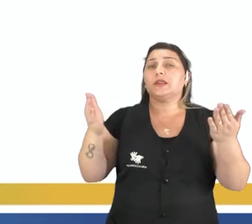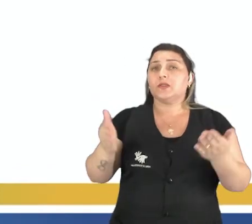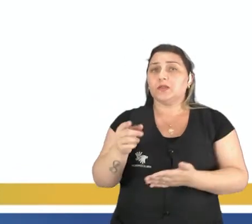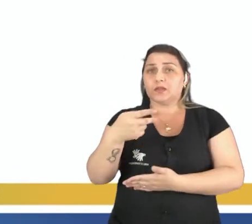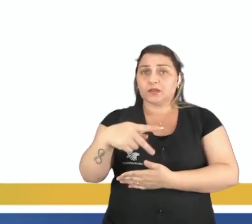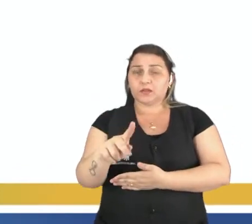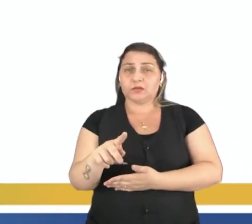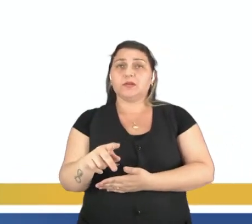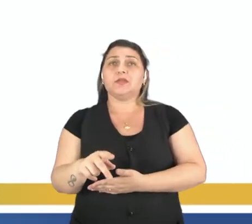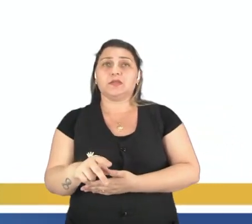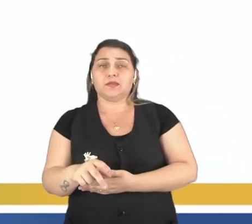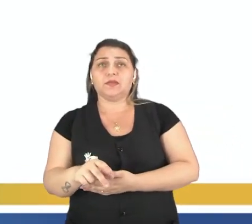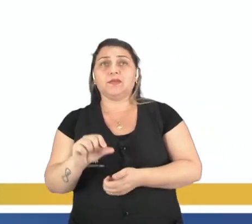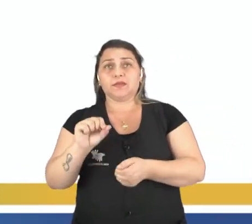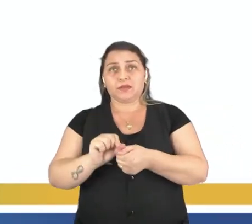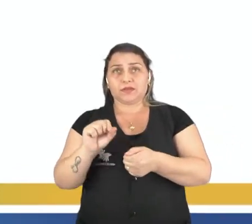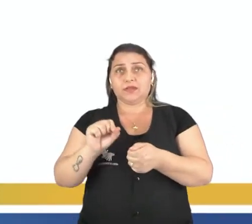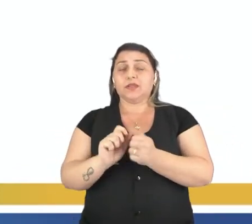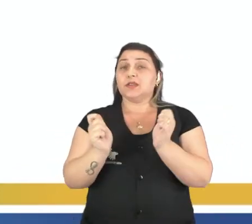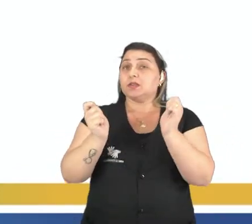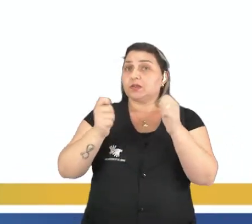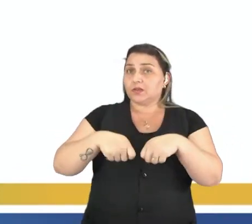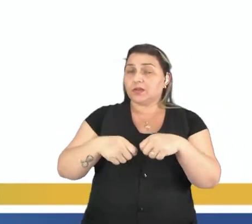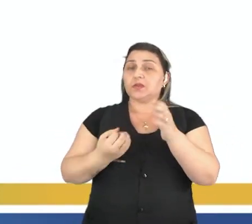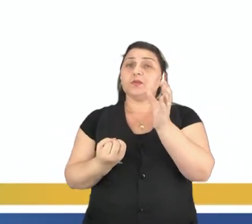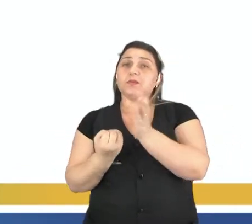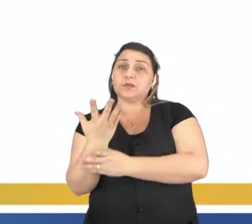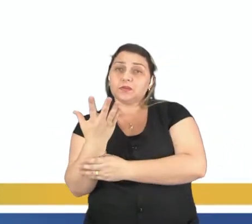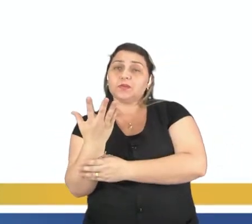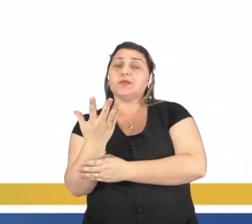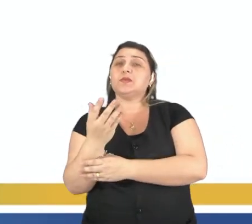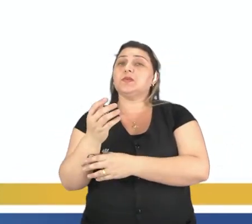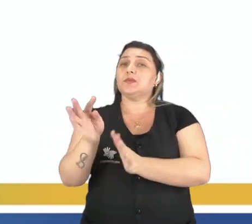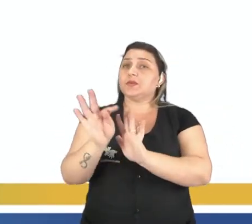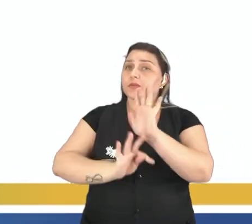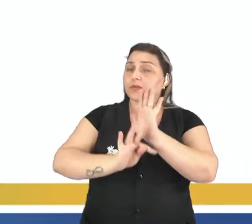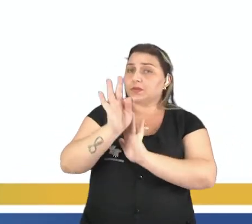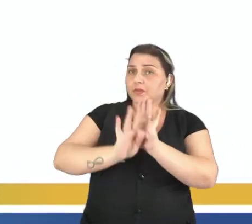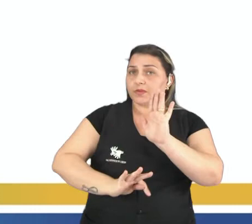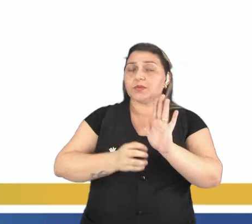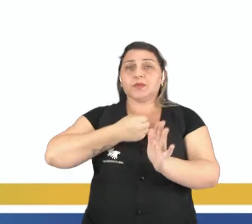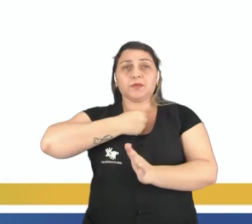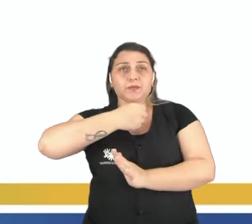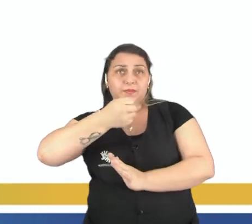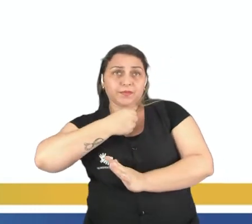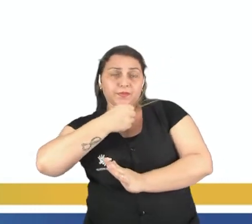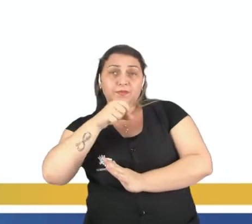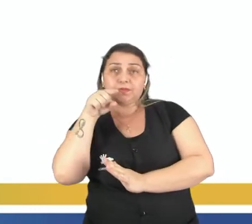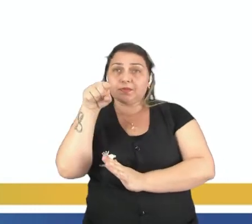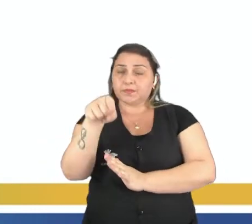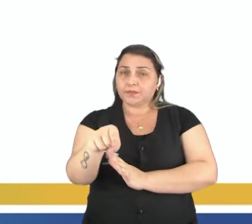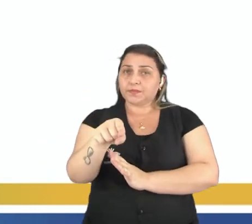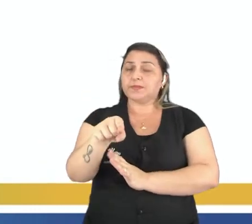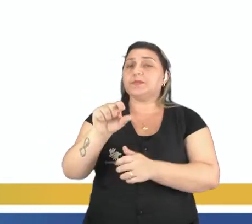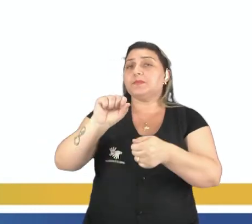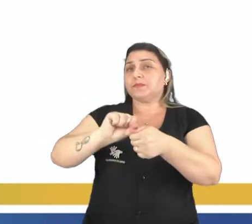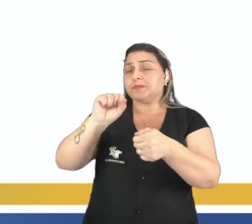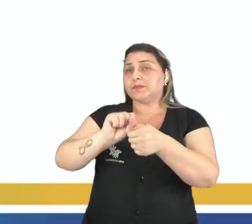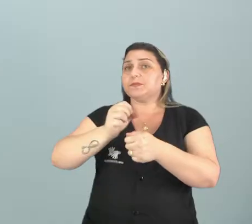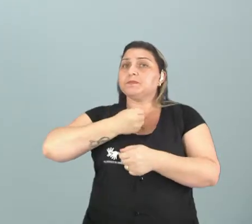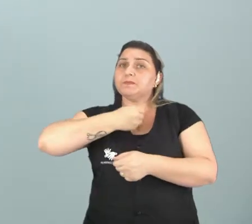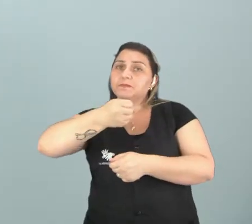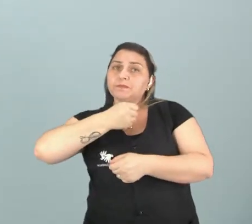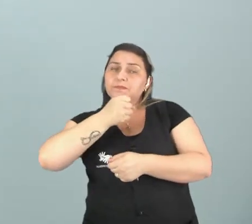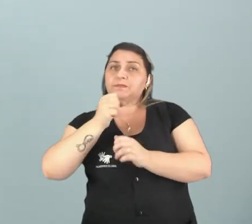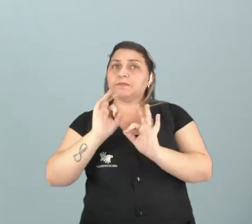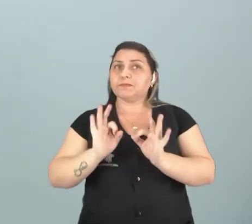sua vez. Nós vamos falar das condições de produção do texto da reportagem, para você produzir uma